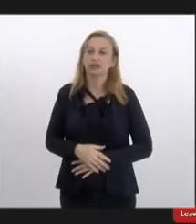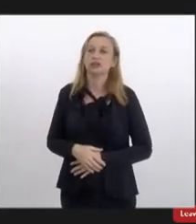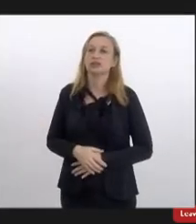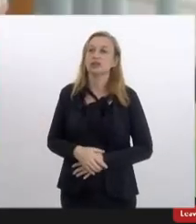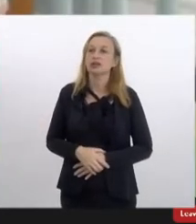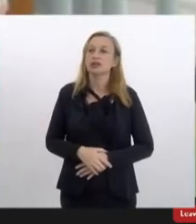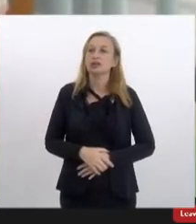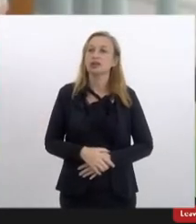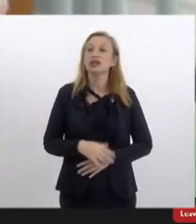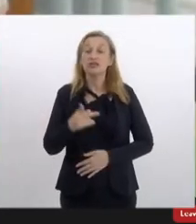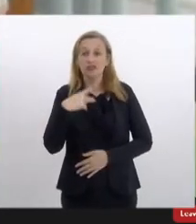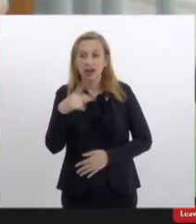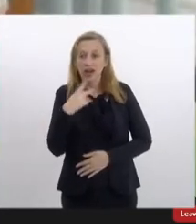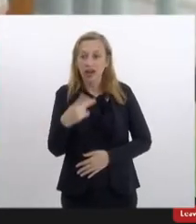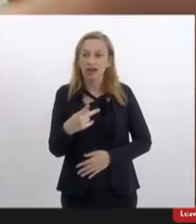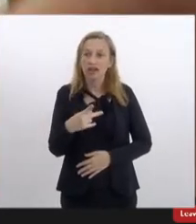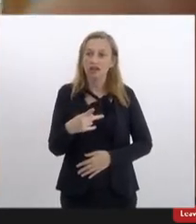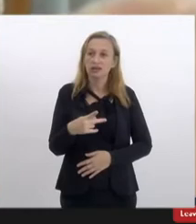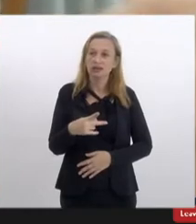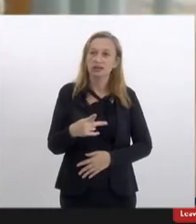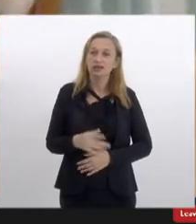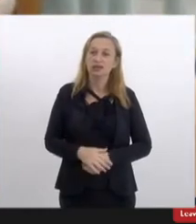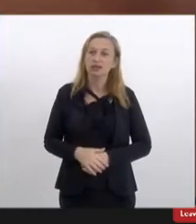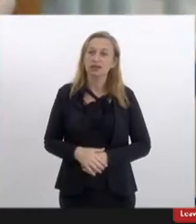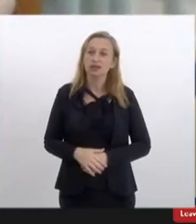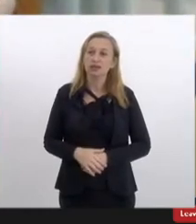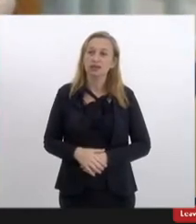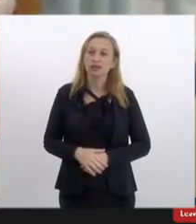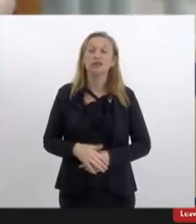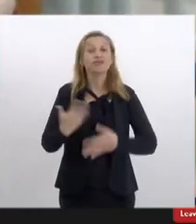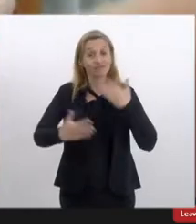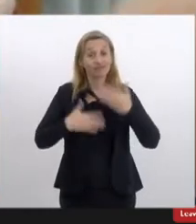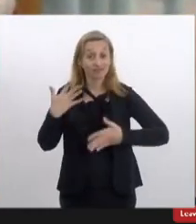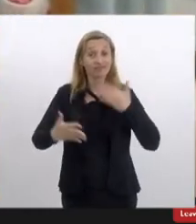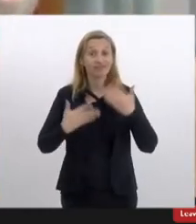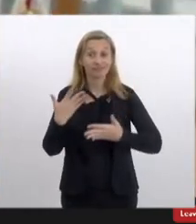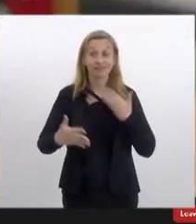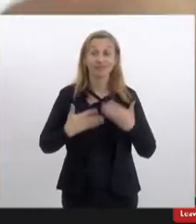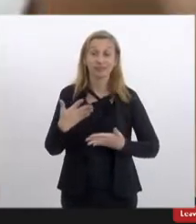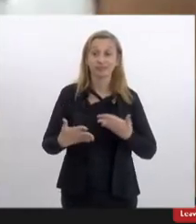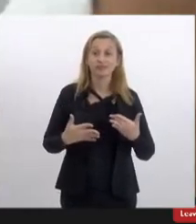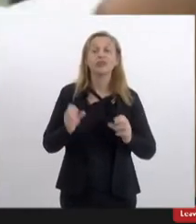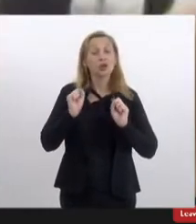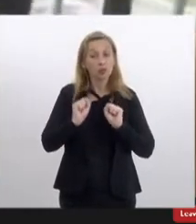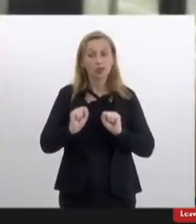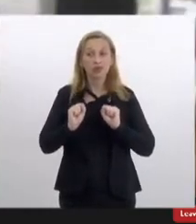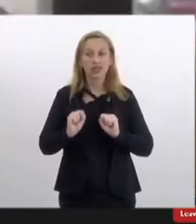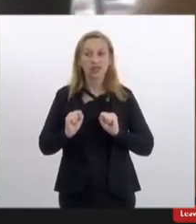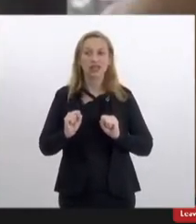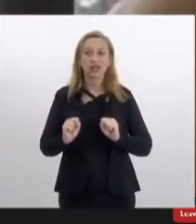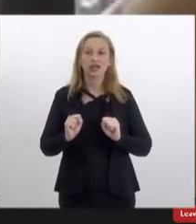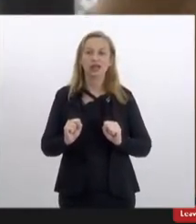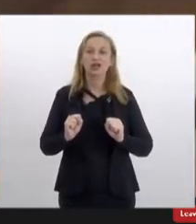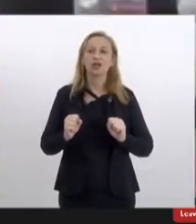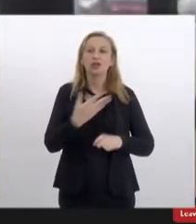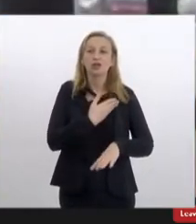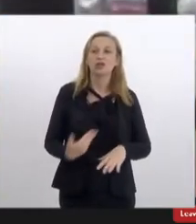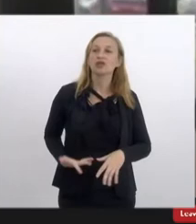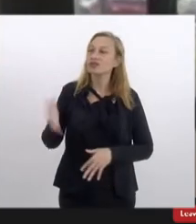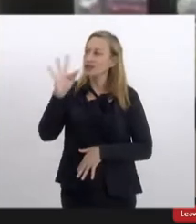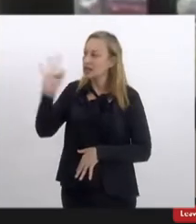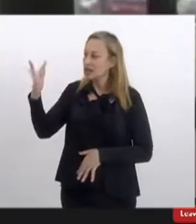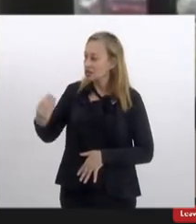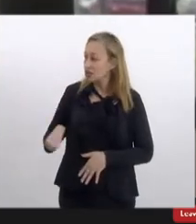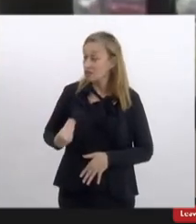e dizer, né, que é uma alegria, né, a gente poder, o governo federal, estar